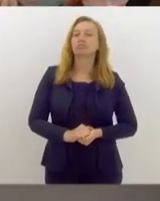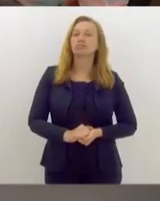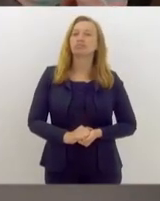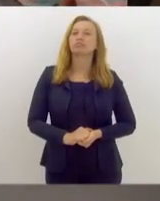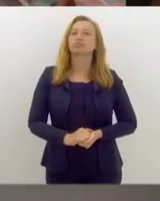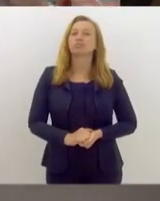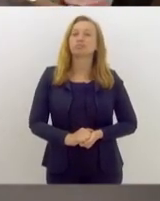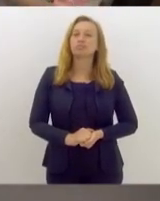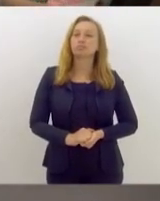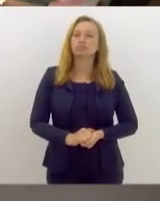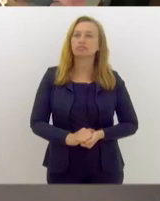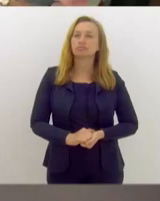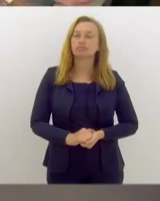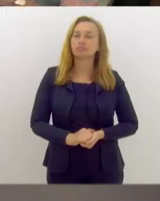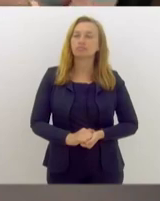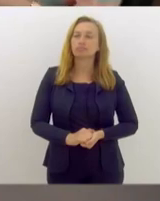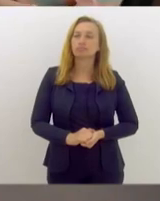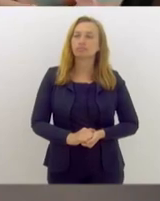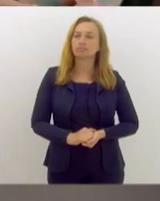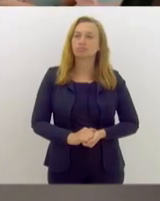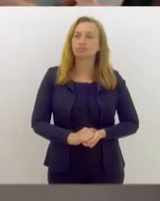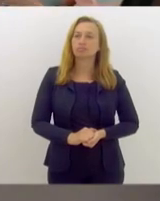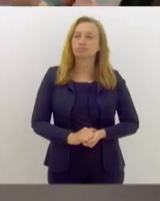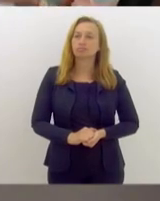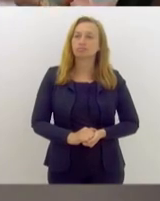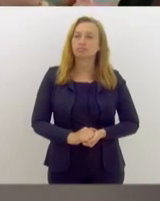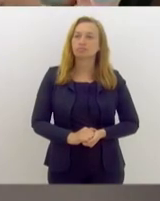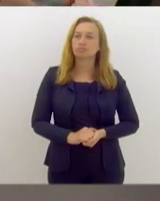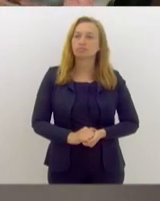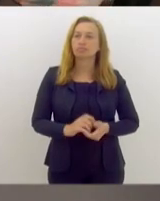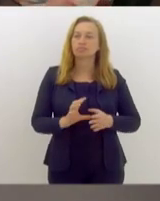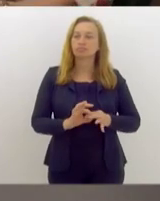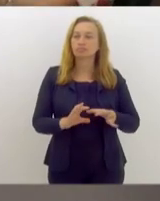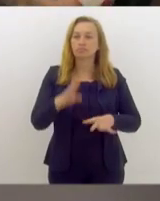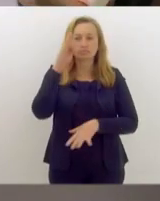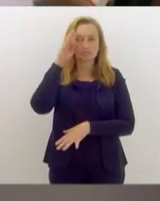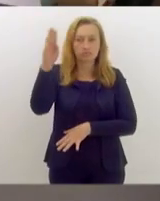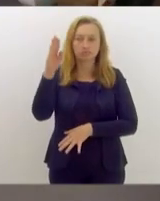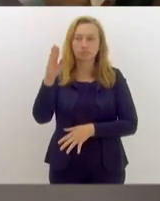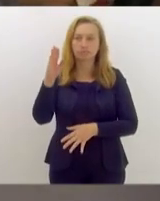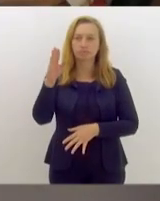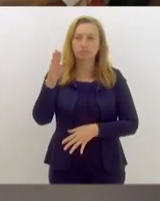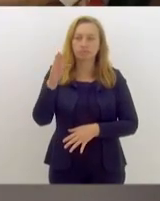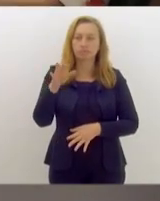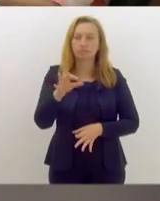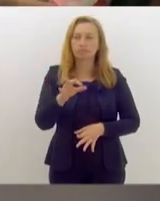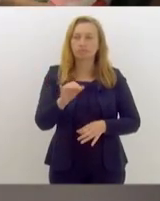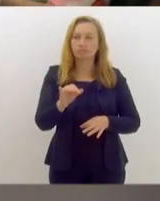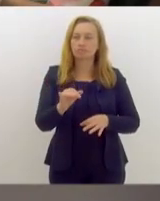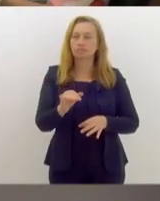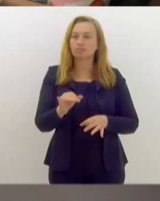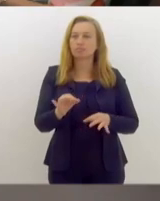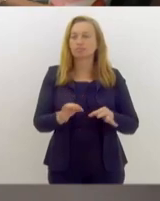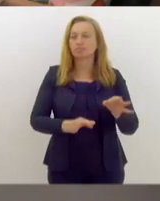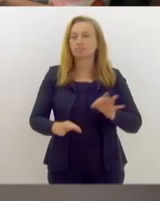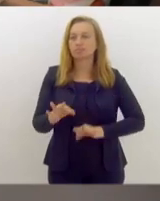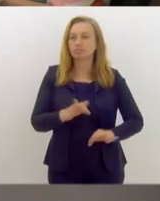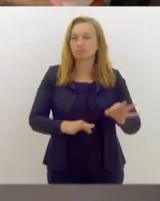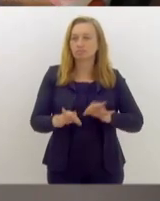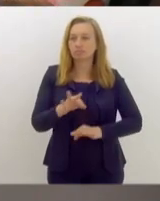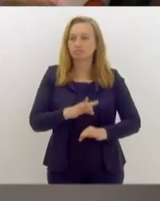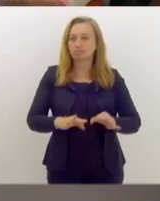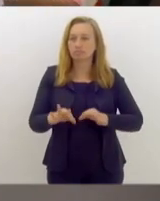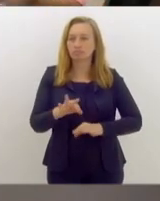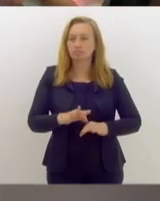prorrogou, fazendo com que a gente deixasse de ter o principal instrumento de planejamento democrático da